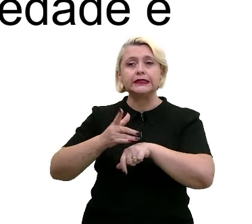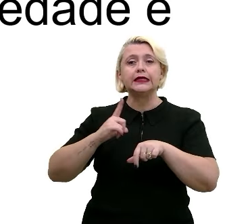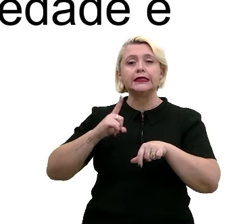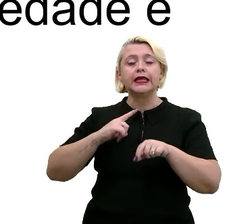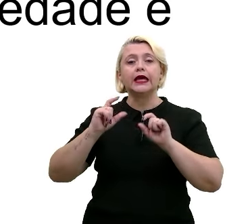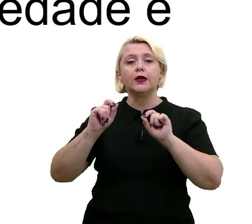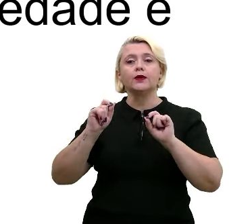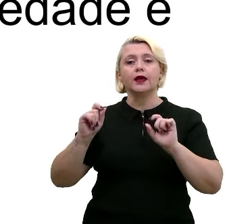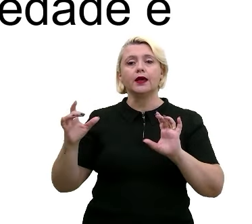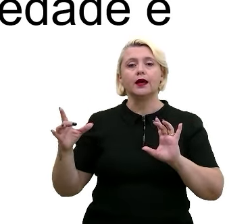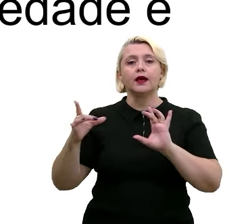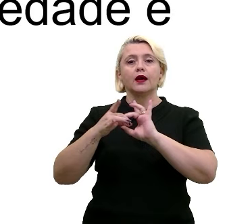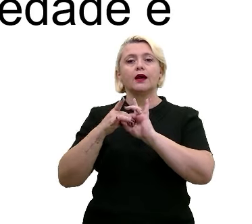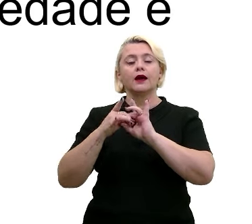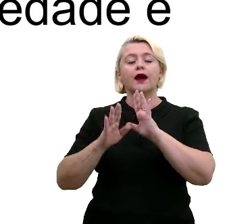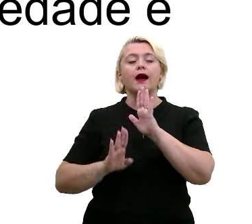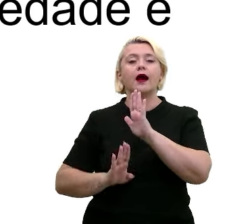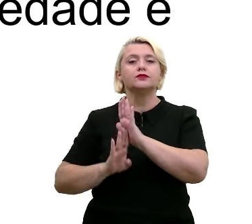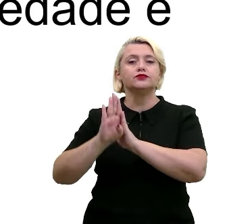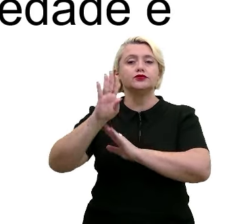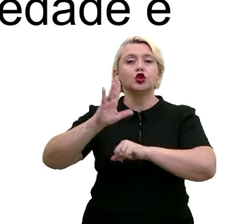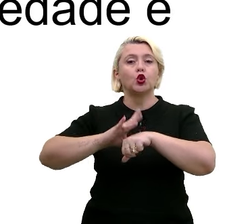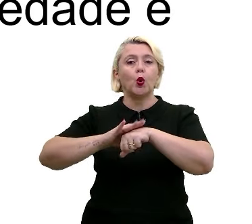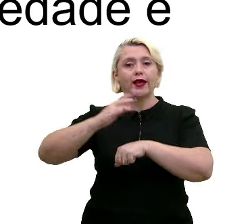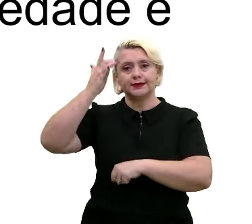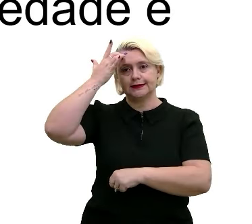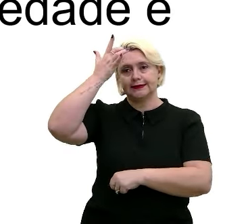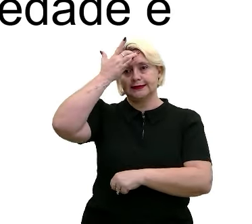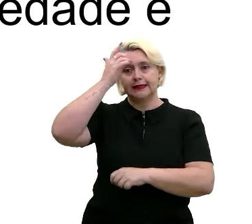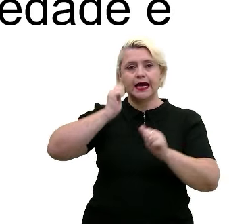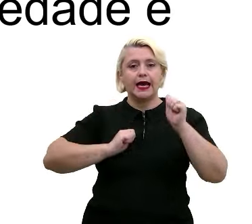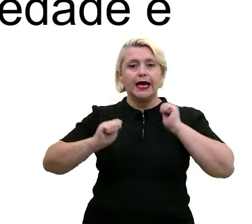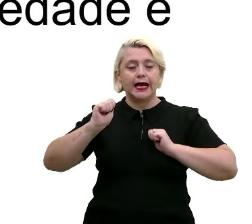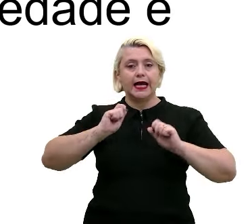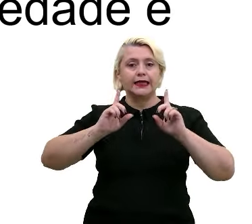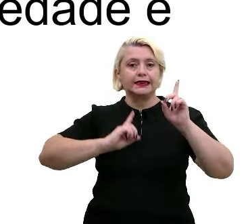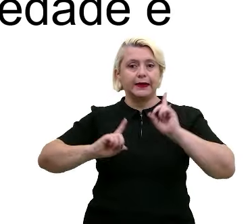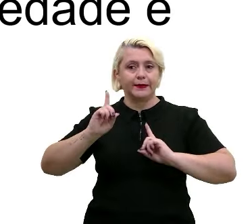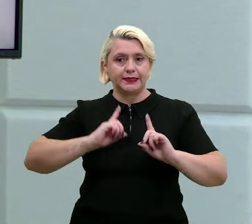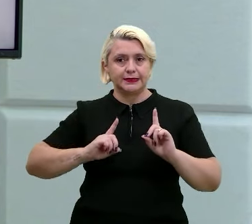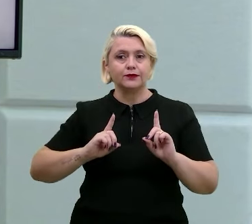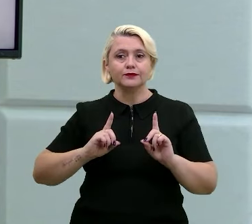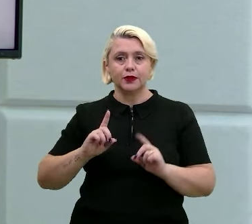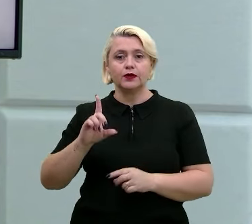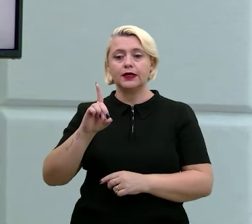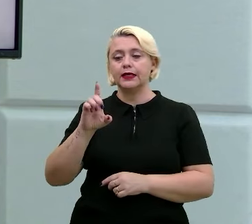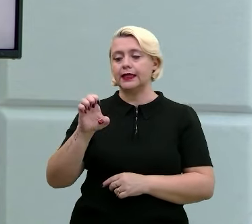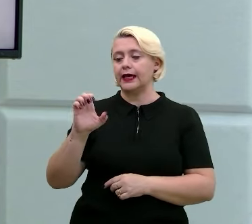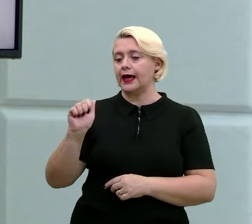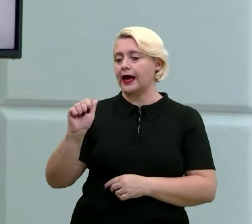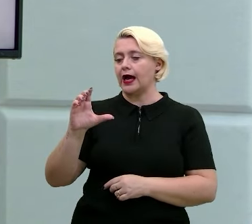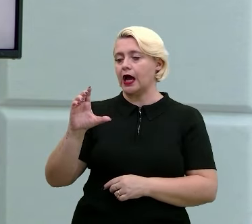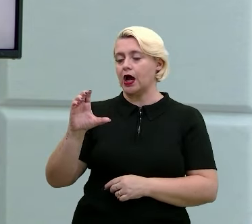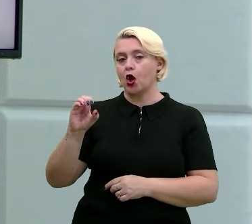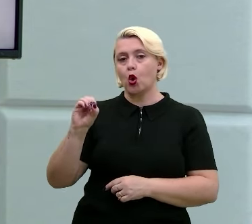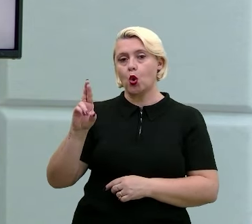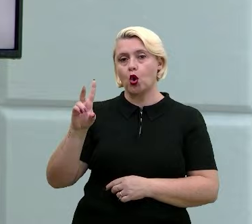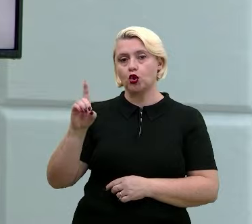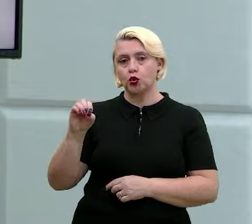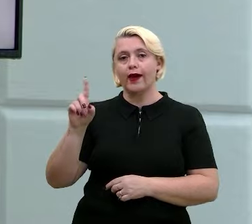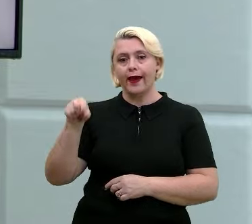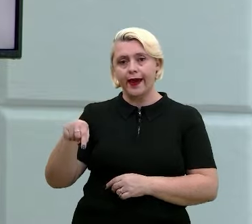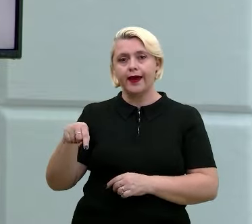correlacionado ao aumento de casos de doenças mentais como ansiedade e depressão. De acordo com. Quando você